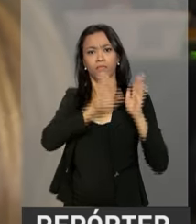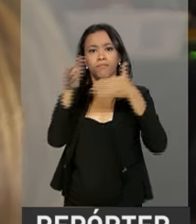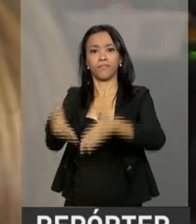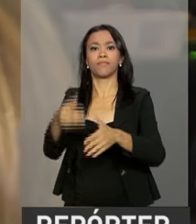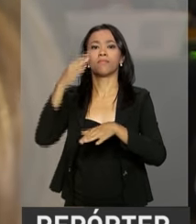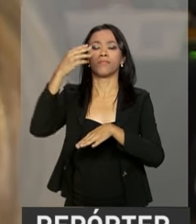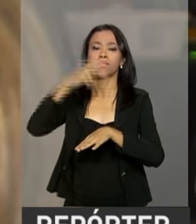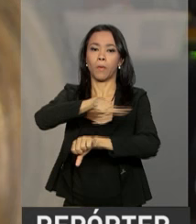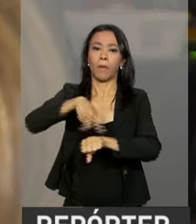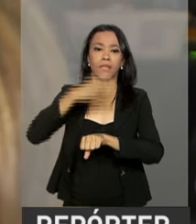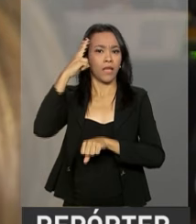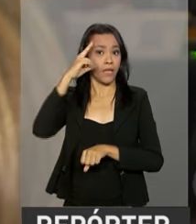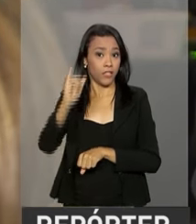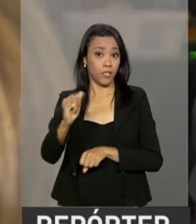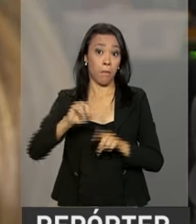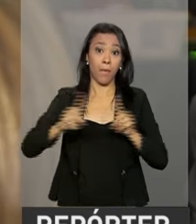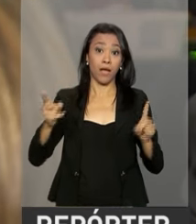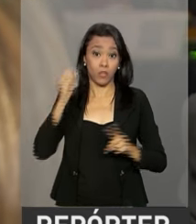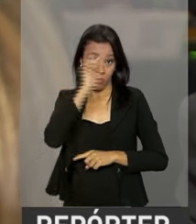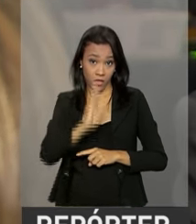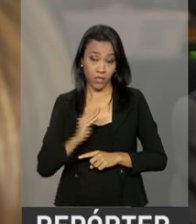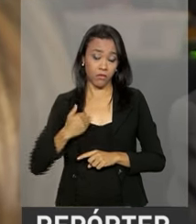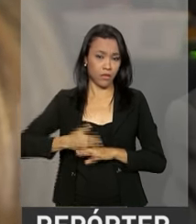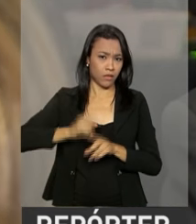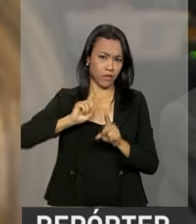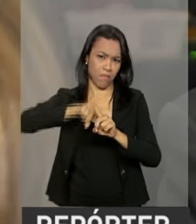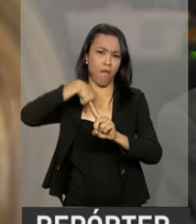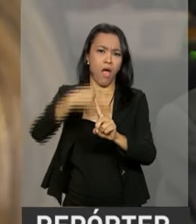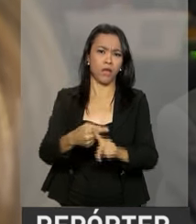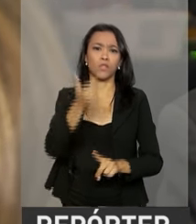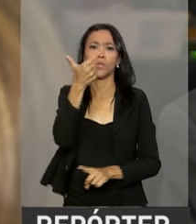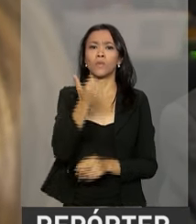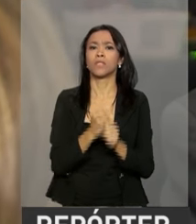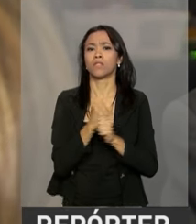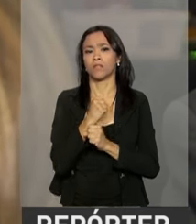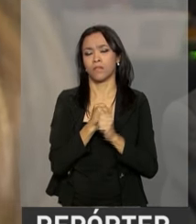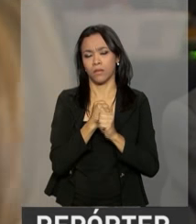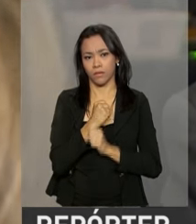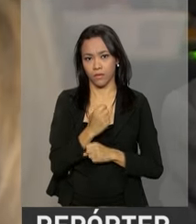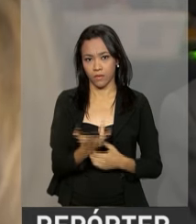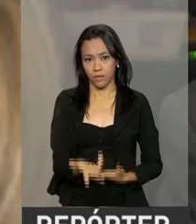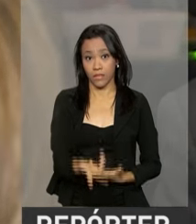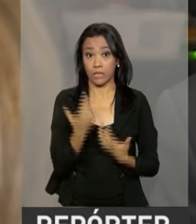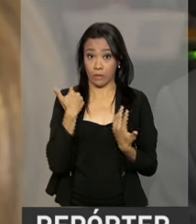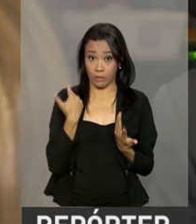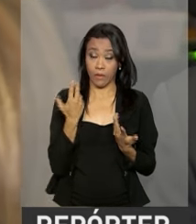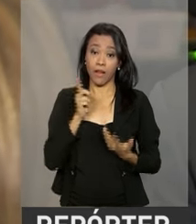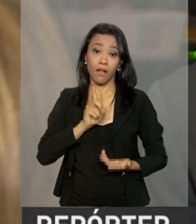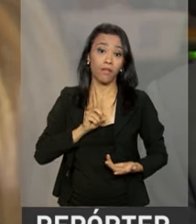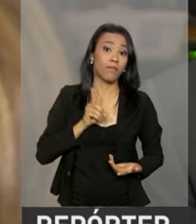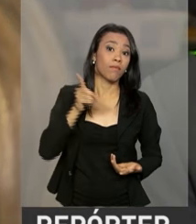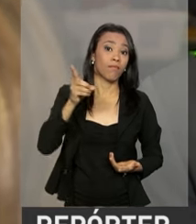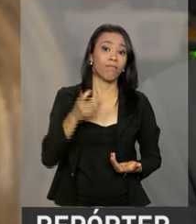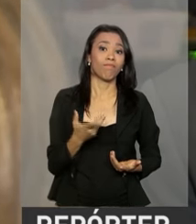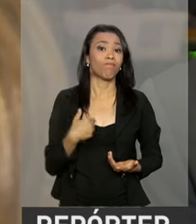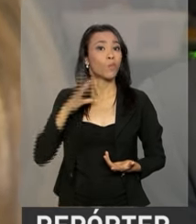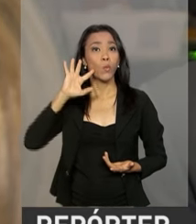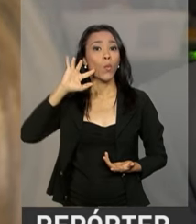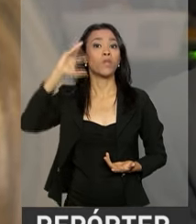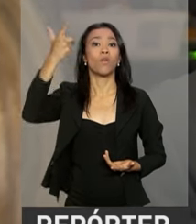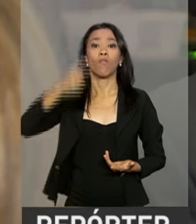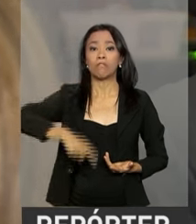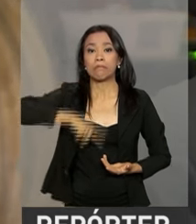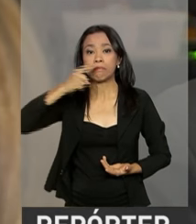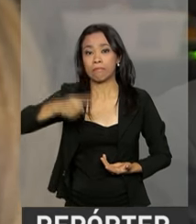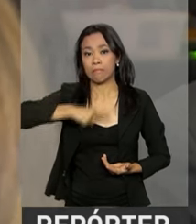é de longe que tem o maior contingente já vão 12 anos e a situação não resolve não